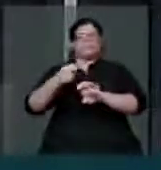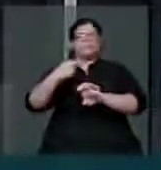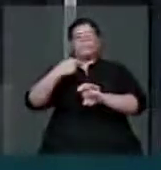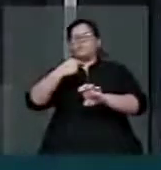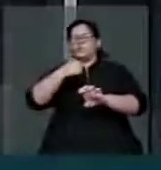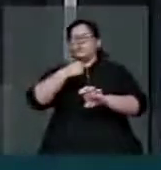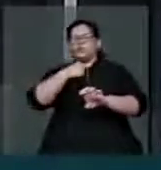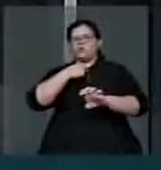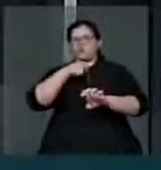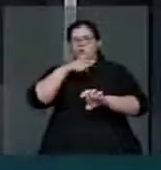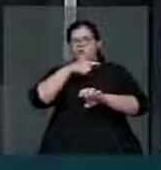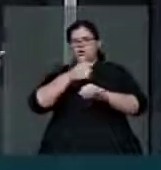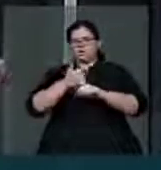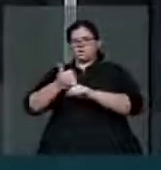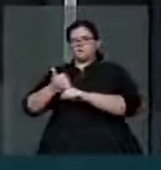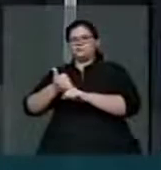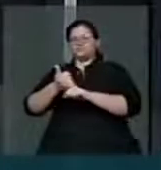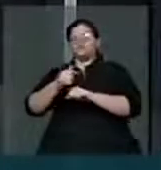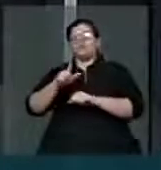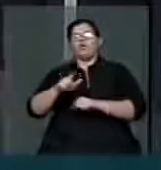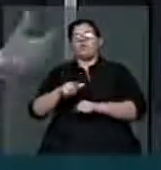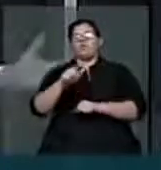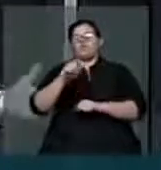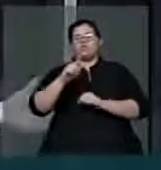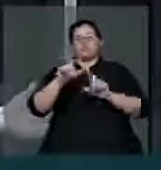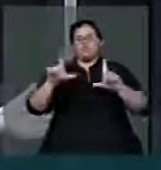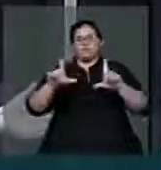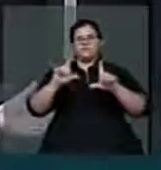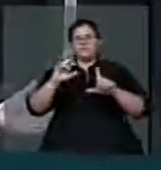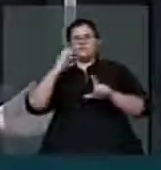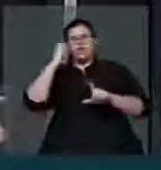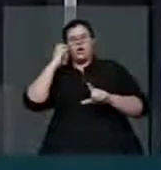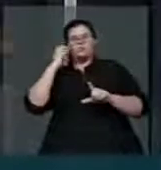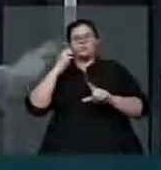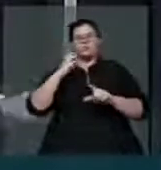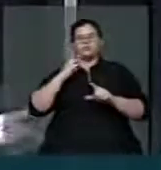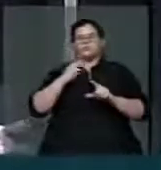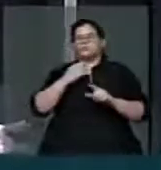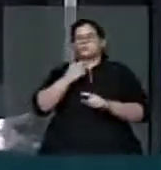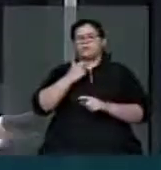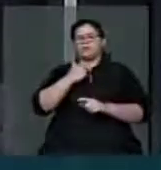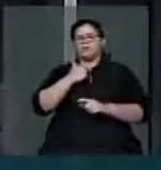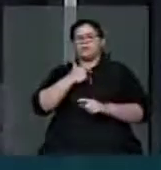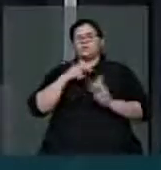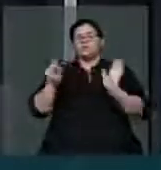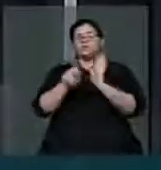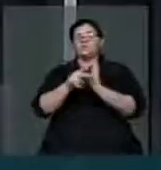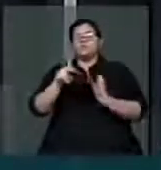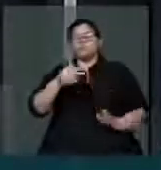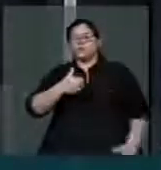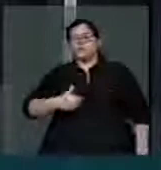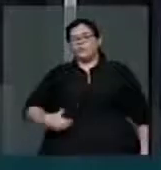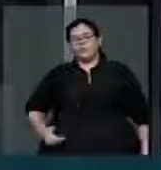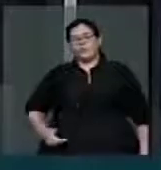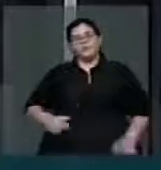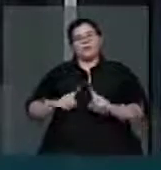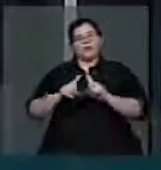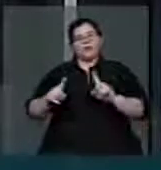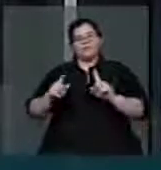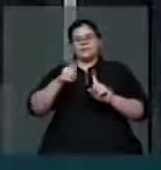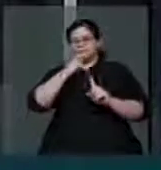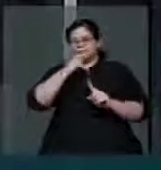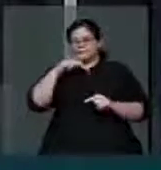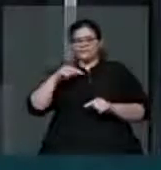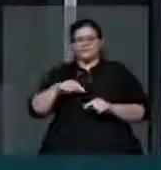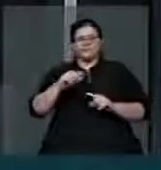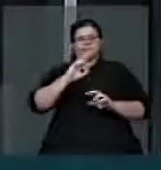jornais, parques gráficos, que eles concentram um poder exagerado, são concessões públicas. No entanto, por não ter havido